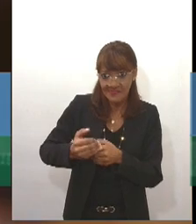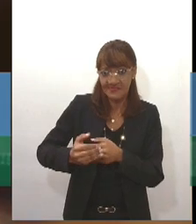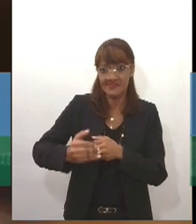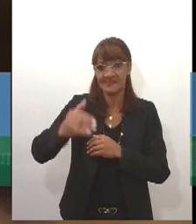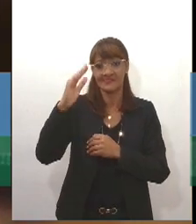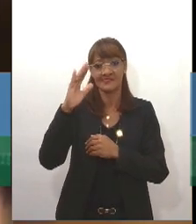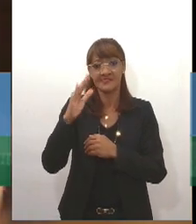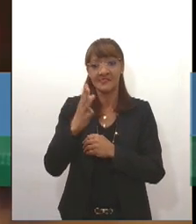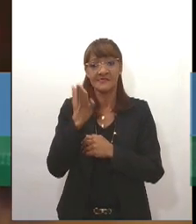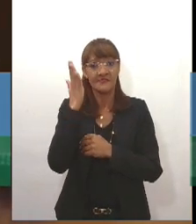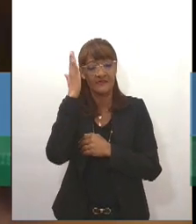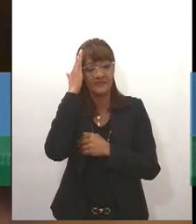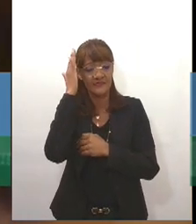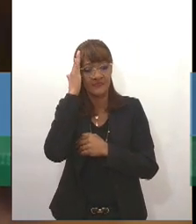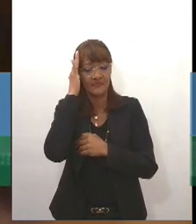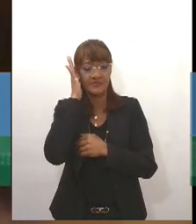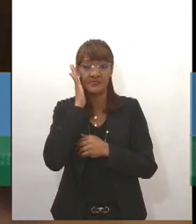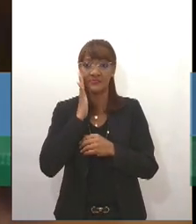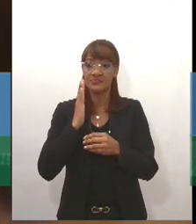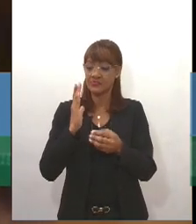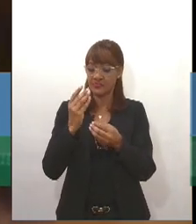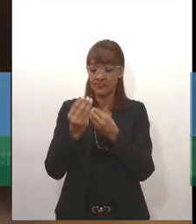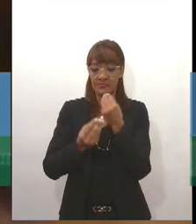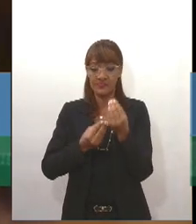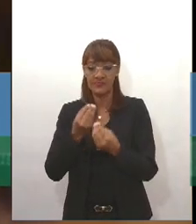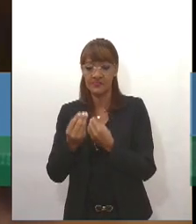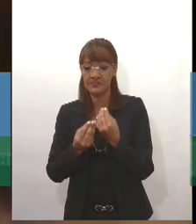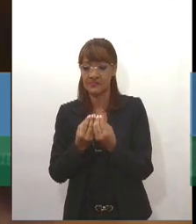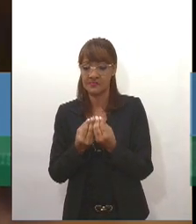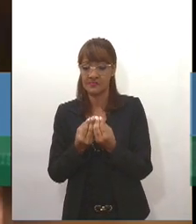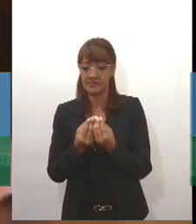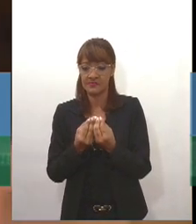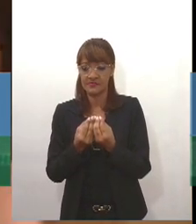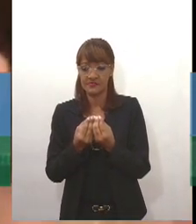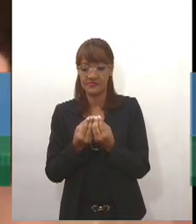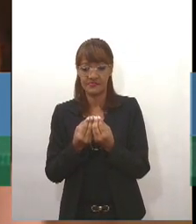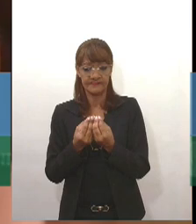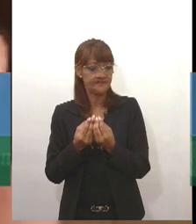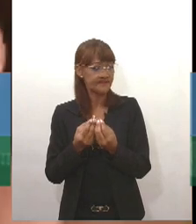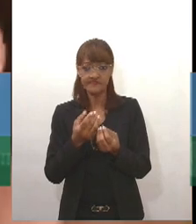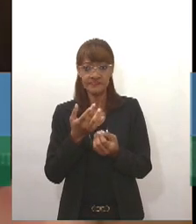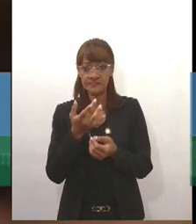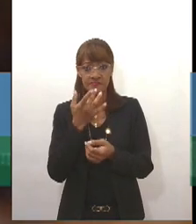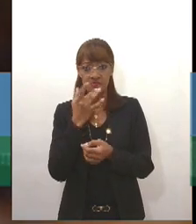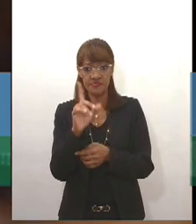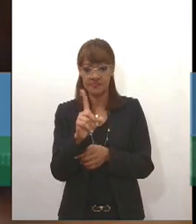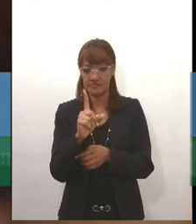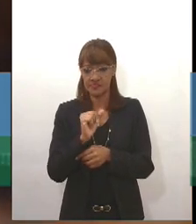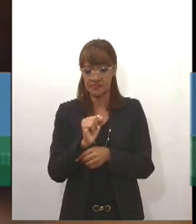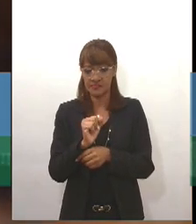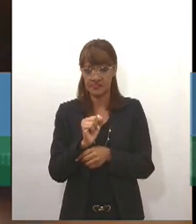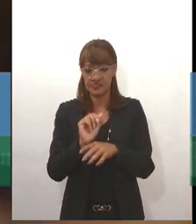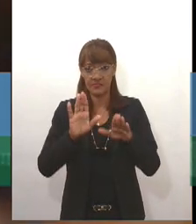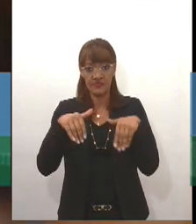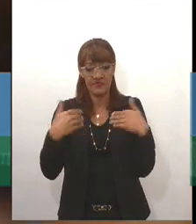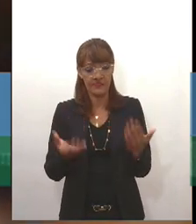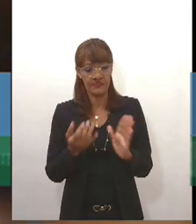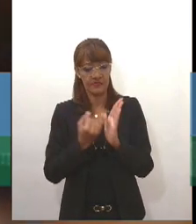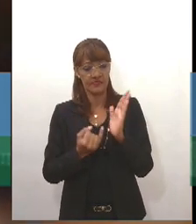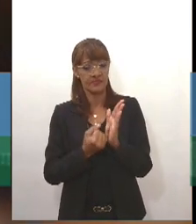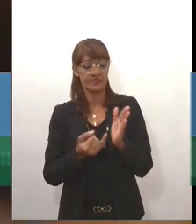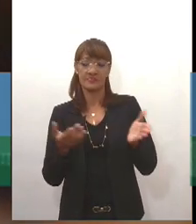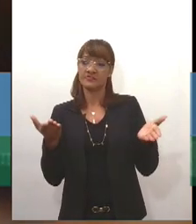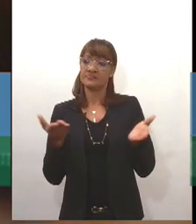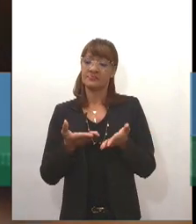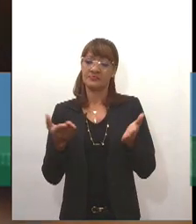seu Impacto e nó ele tem nós não conhecemos sequer a alíquota desse imposto agora estão dizendo que pode ser